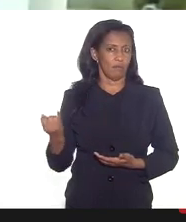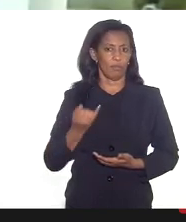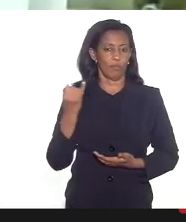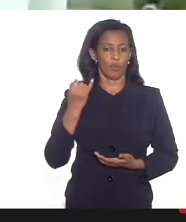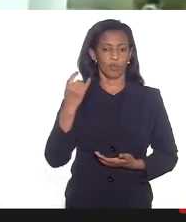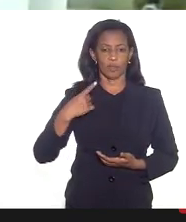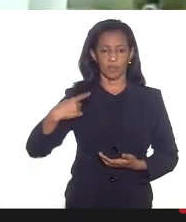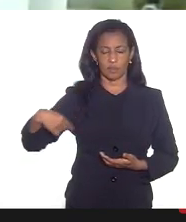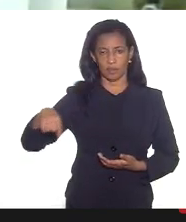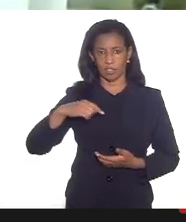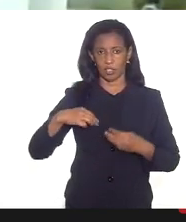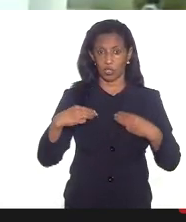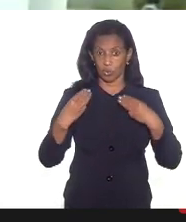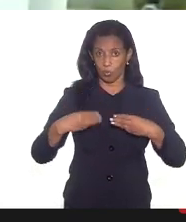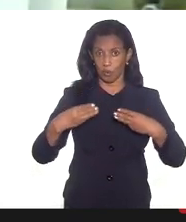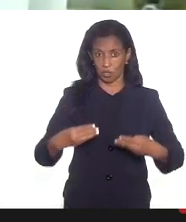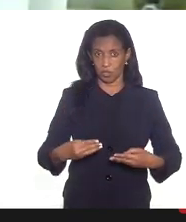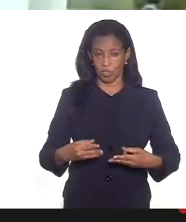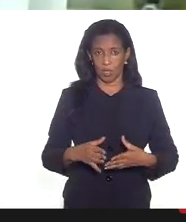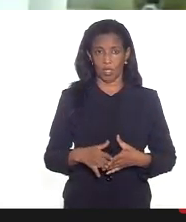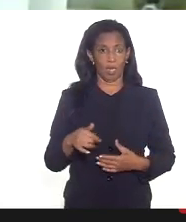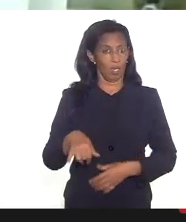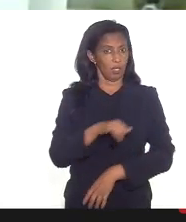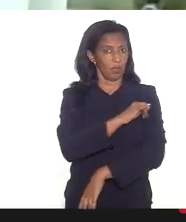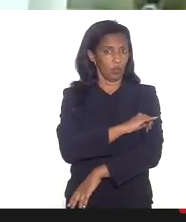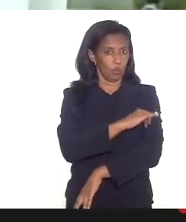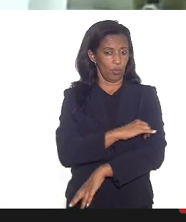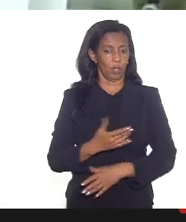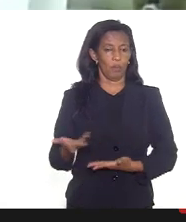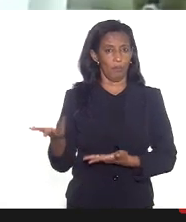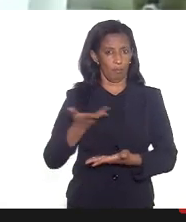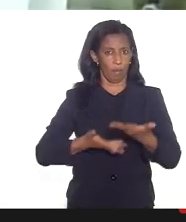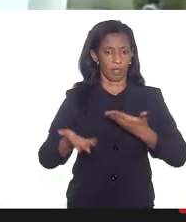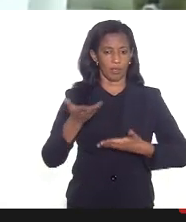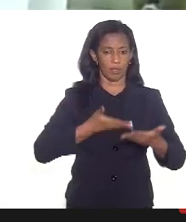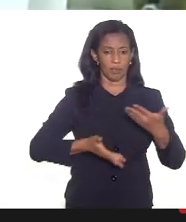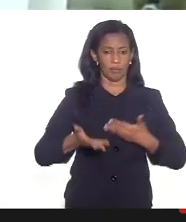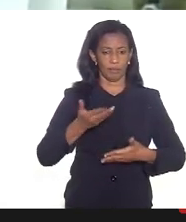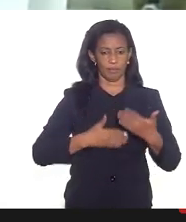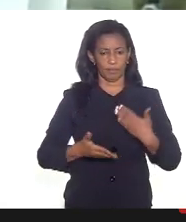agente aqui do ministério aqui no Rio participar